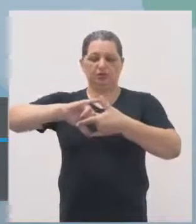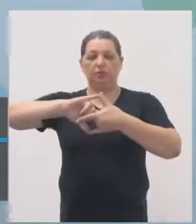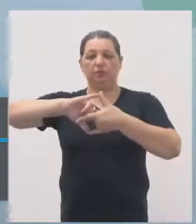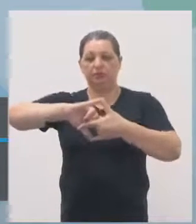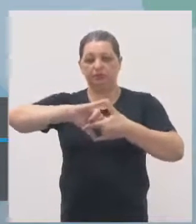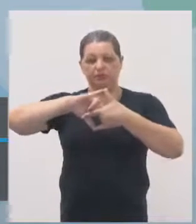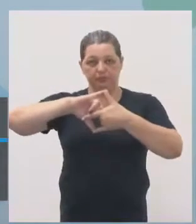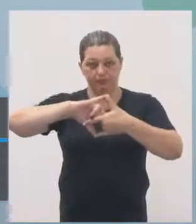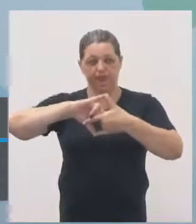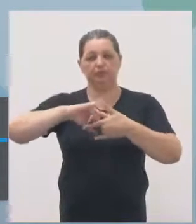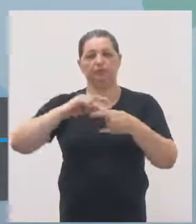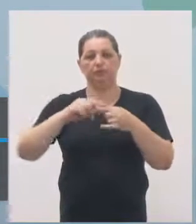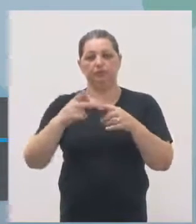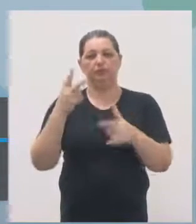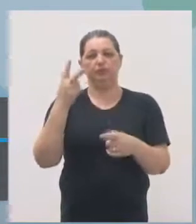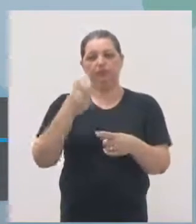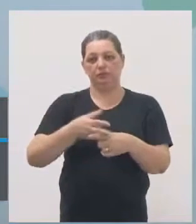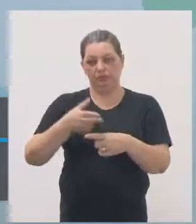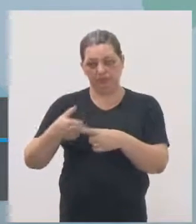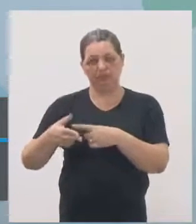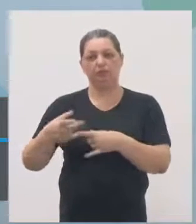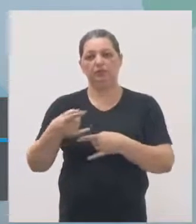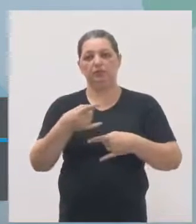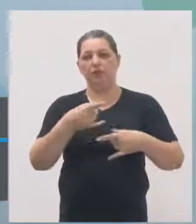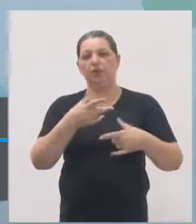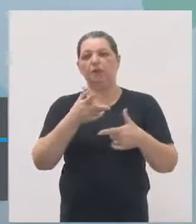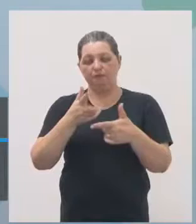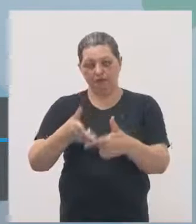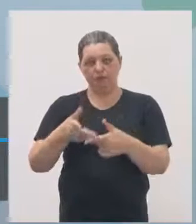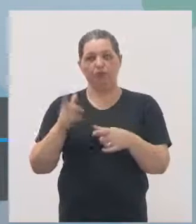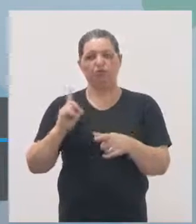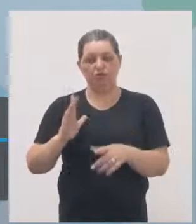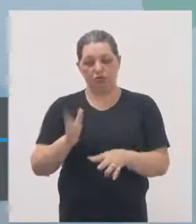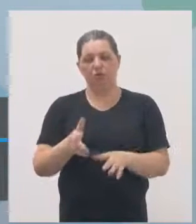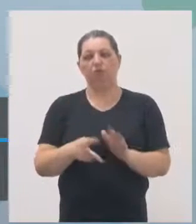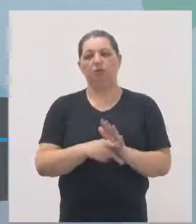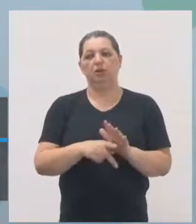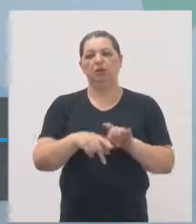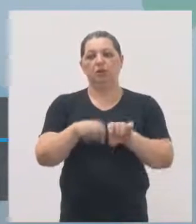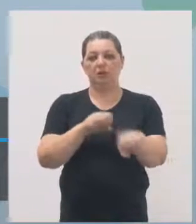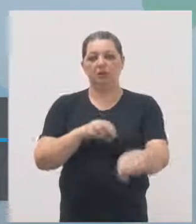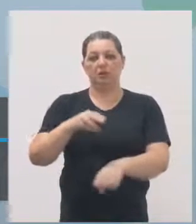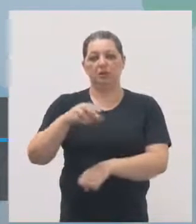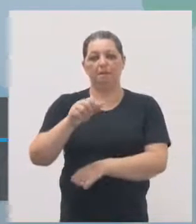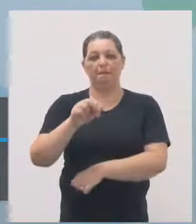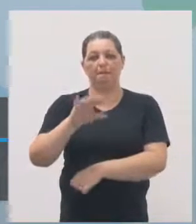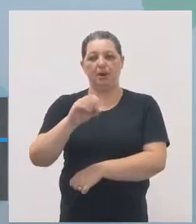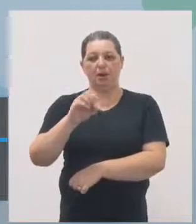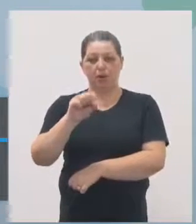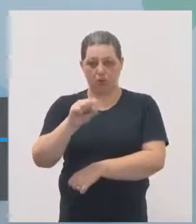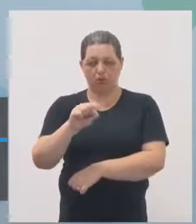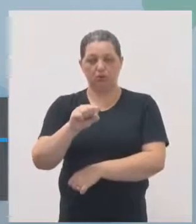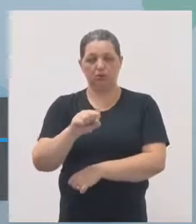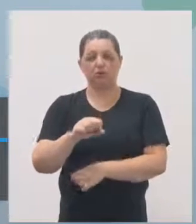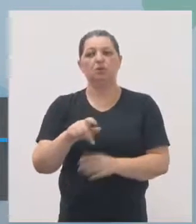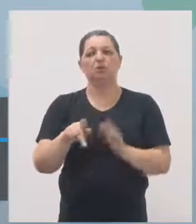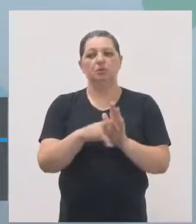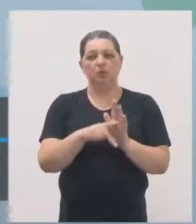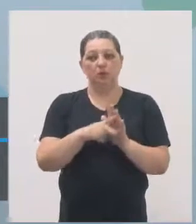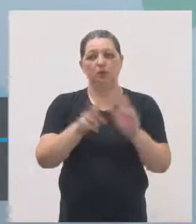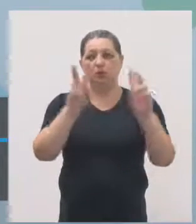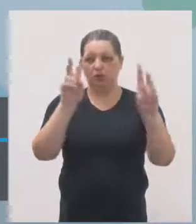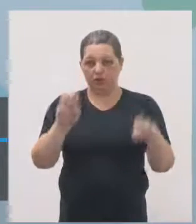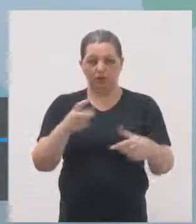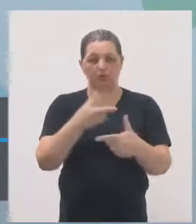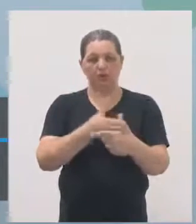né? Criação e edição de vídeos. Eu já fiz aqui uma formação com o Marcos, o Marcão da Citem, sobre edição de vídeos